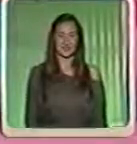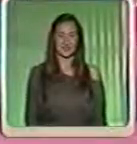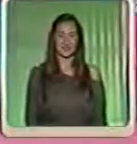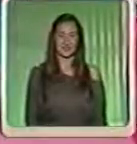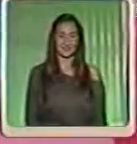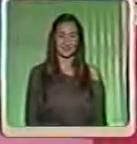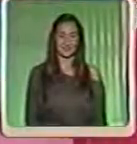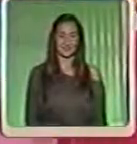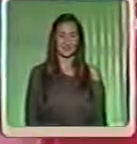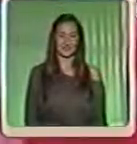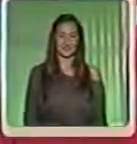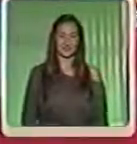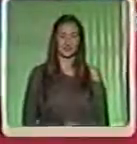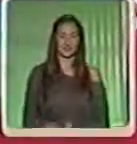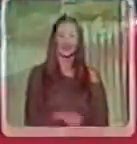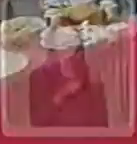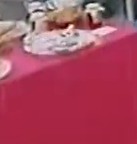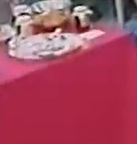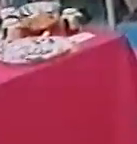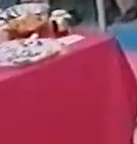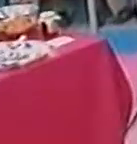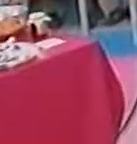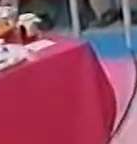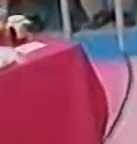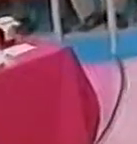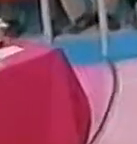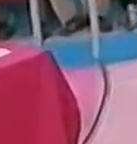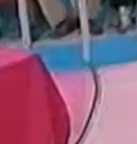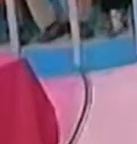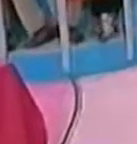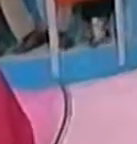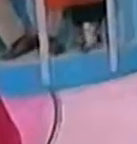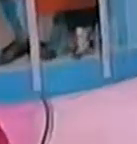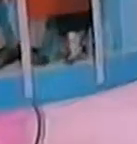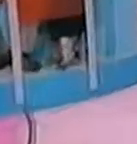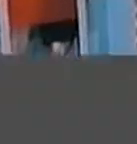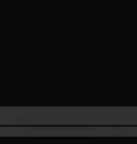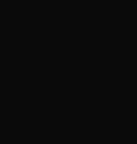Eu sou deste lado agora. É, agora és tu.